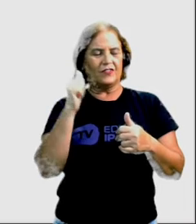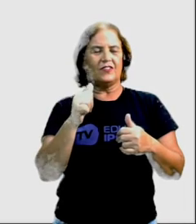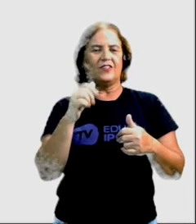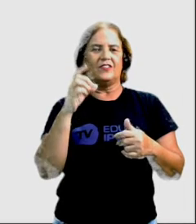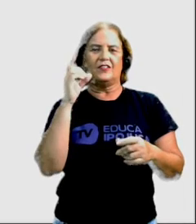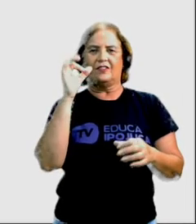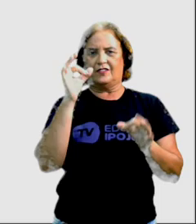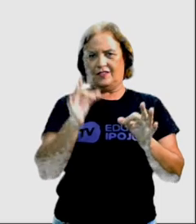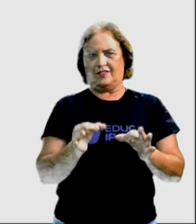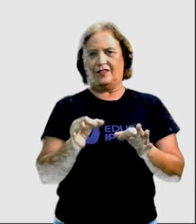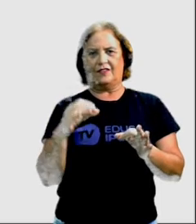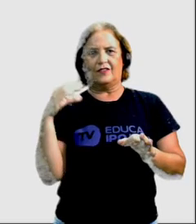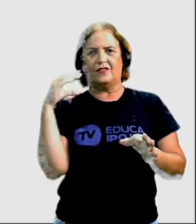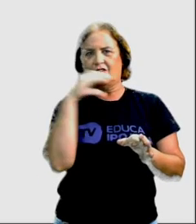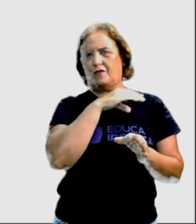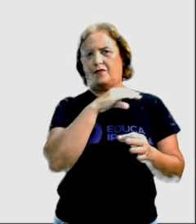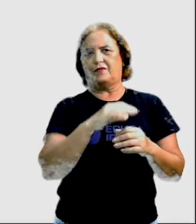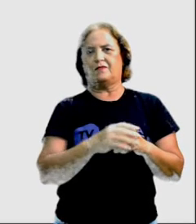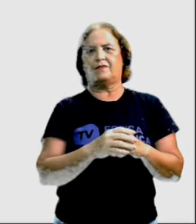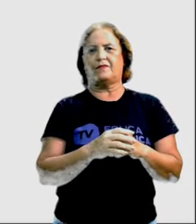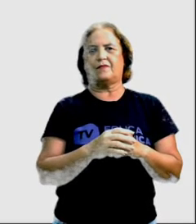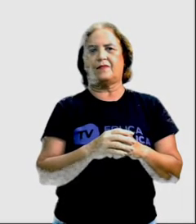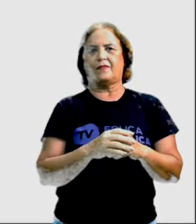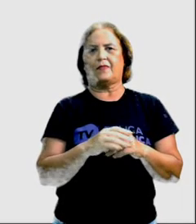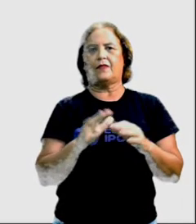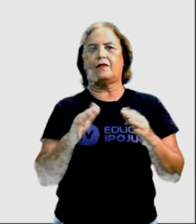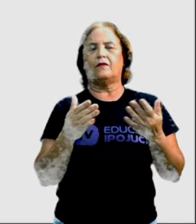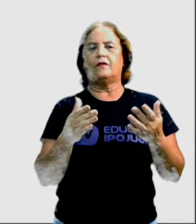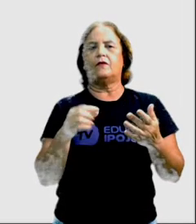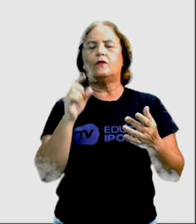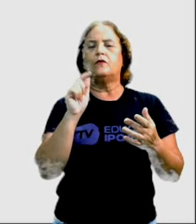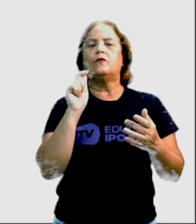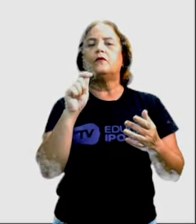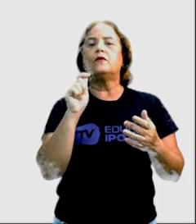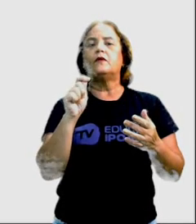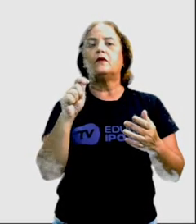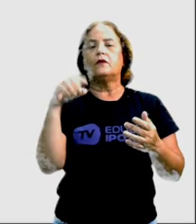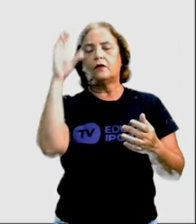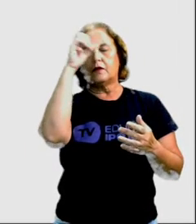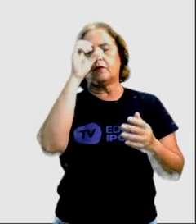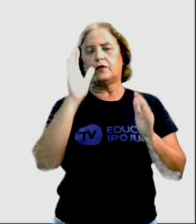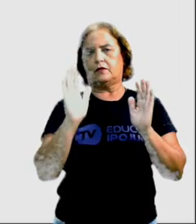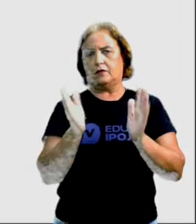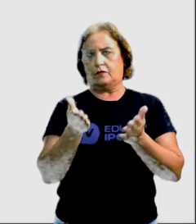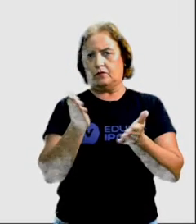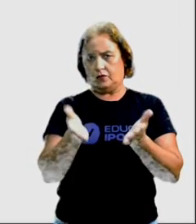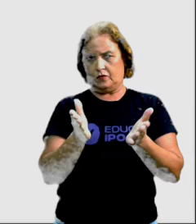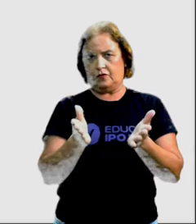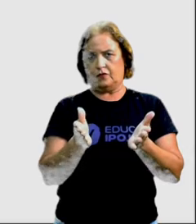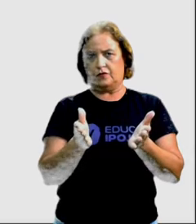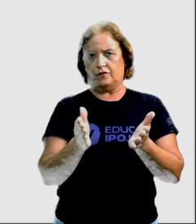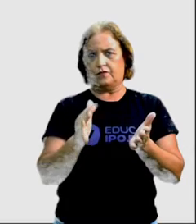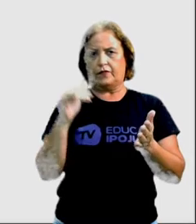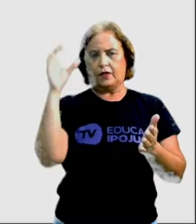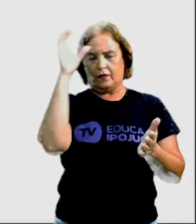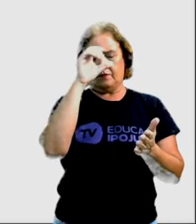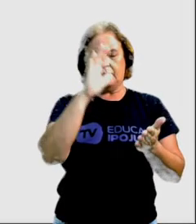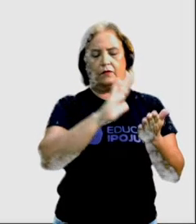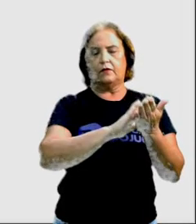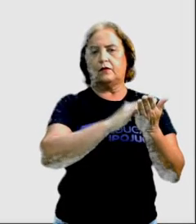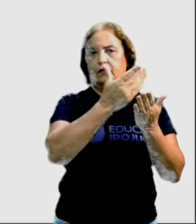rapidinho é bom porque Nós aprendemos hoje aprendemos que o calendário